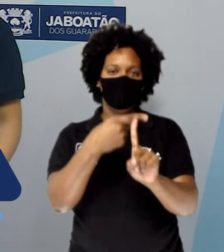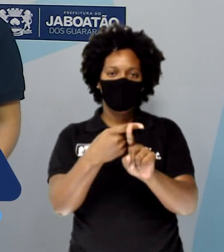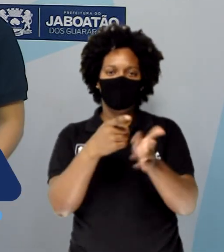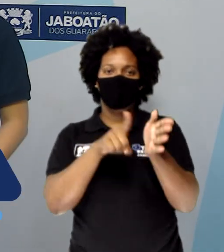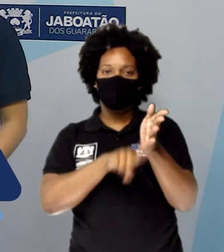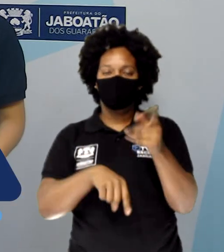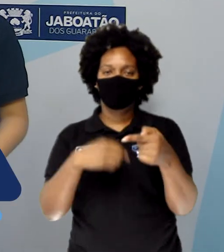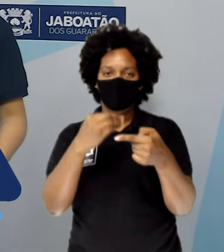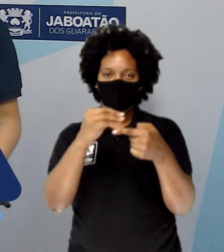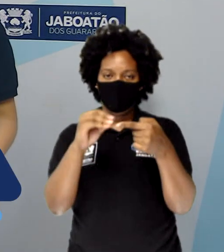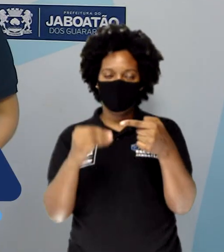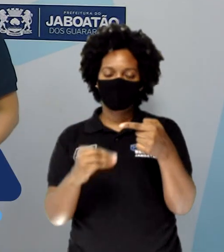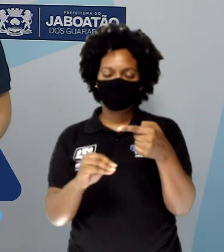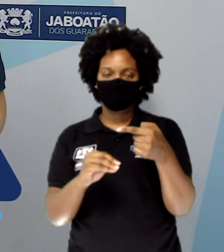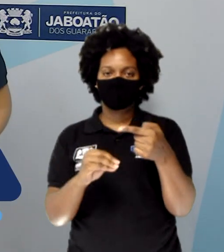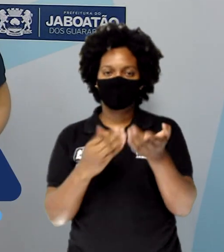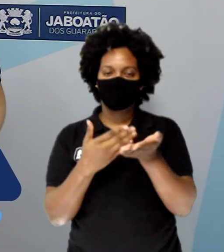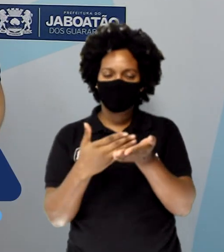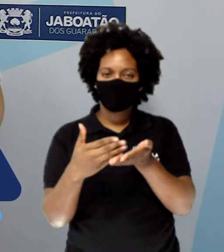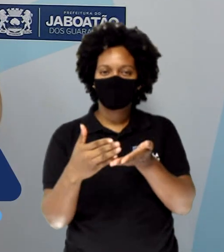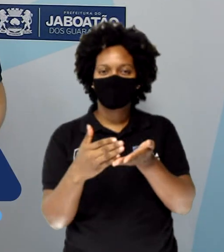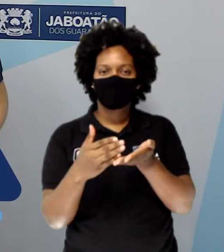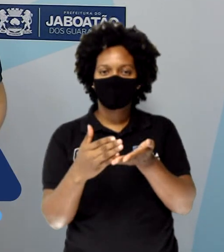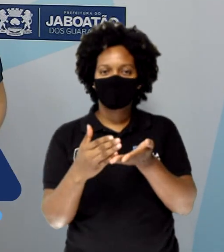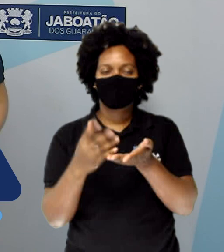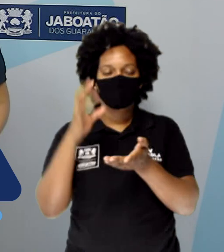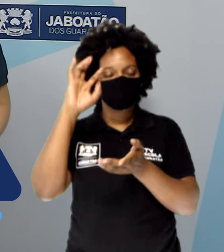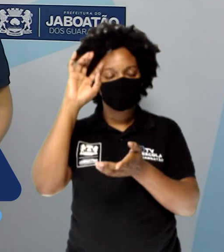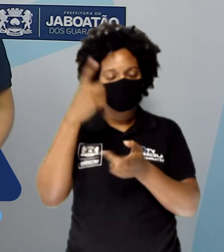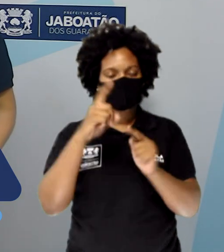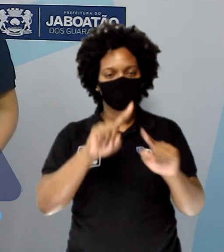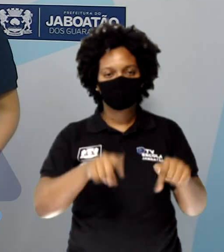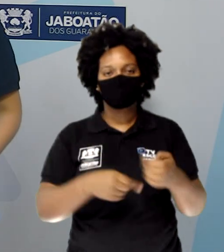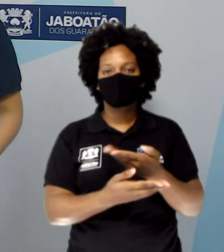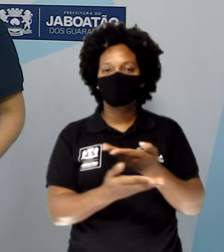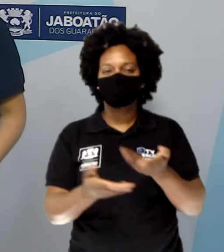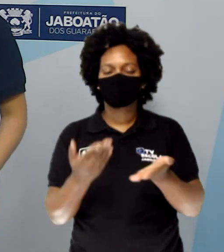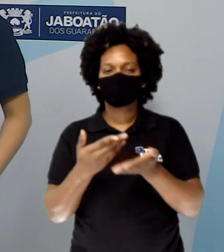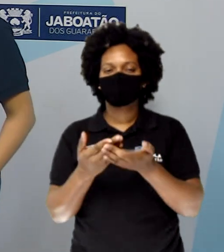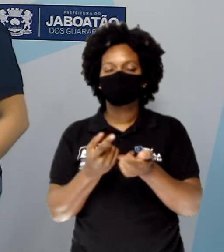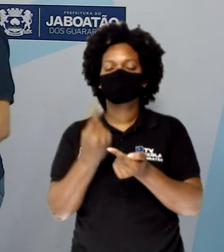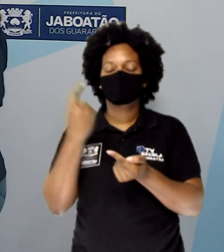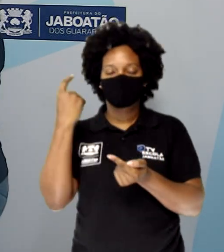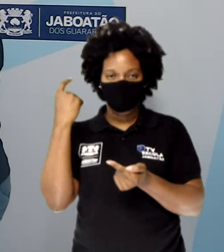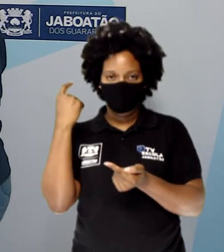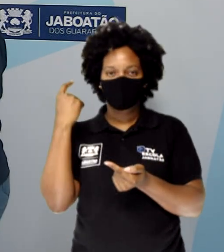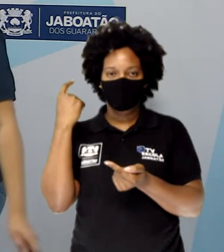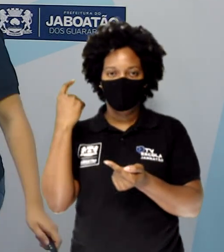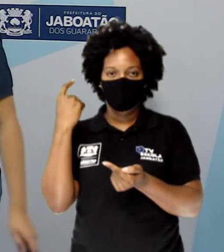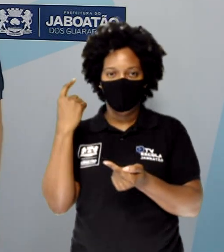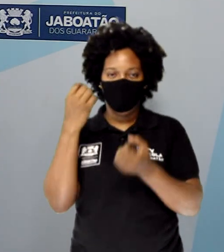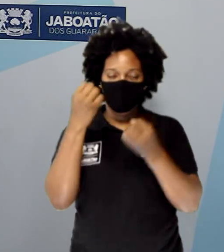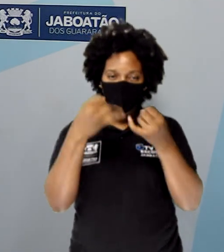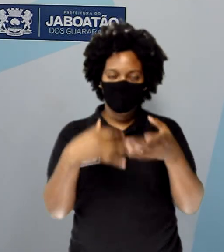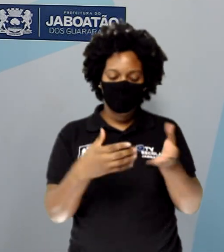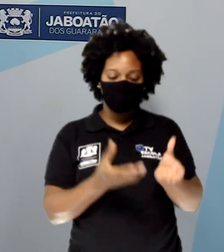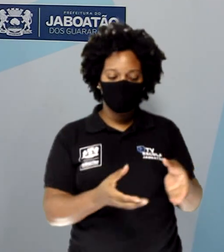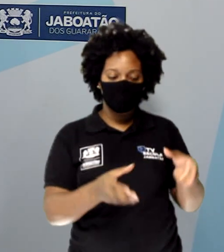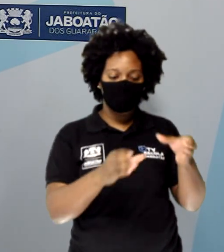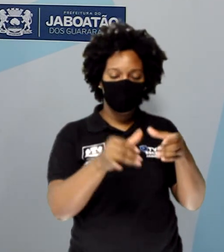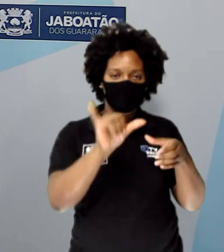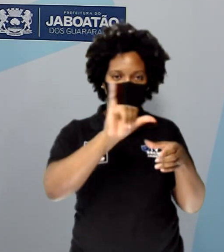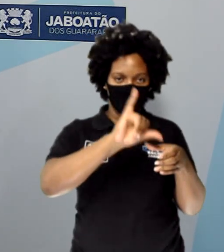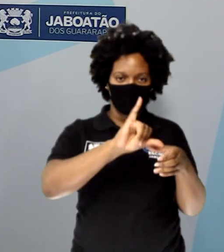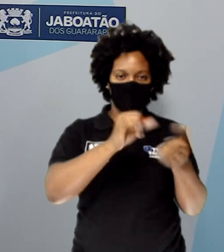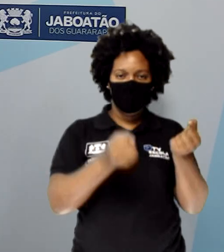frações, tá? Inicialmente a gente vai trazer a resolução do desafio da aula passada e ele dizia assim, ó, um tanque de gasolina de